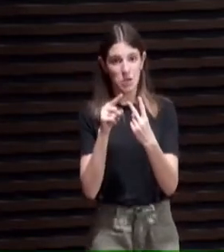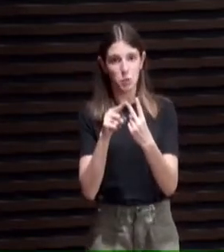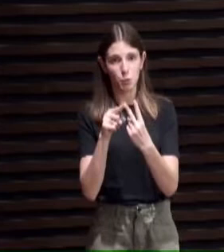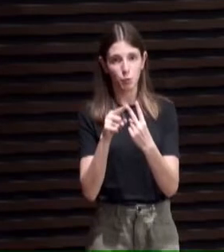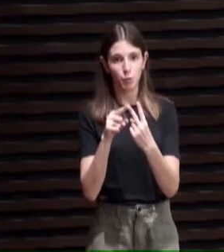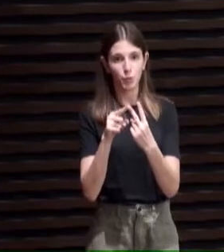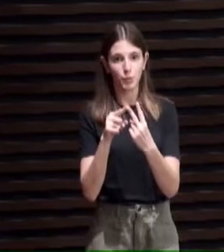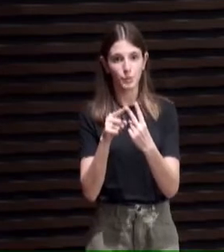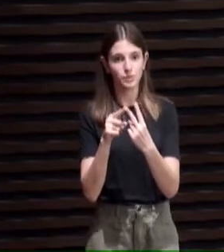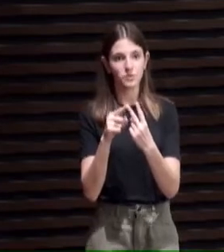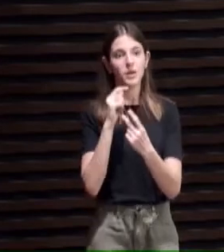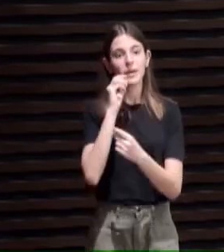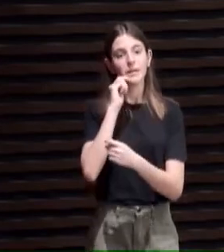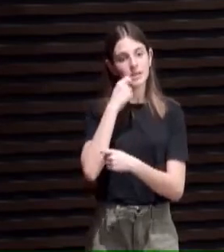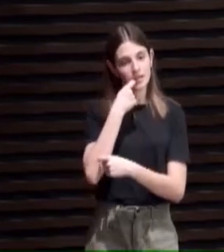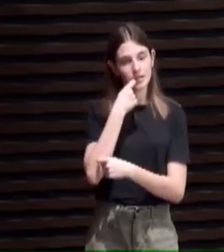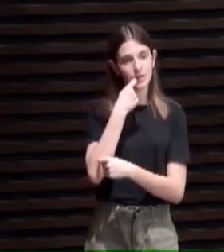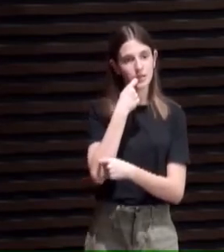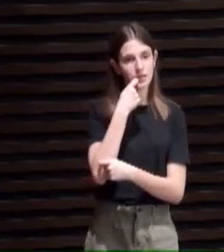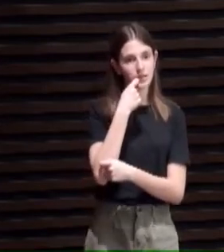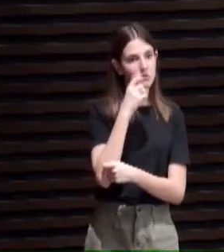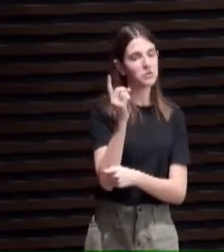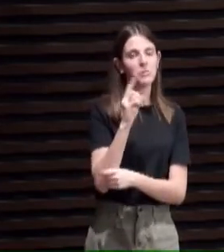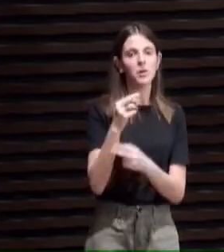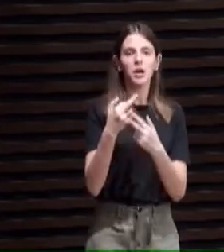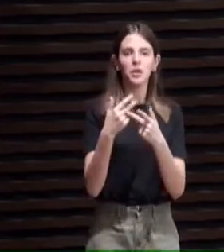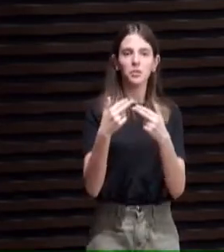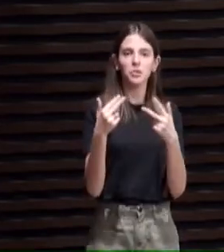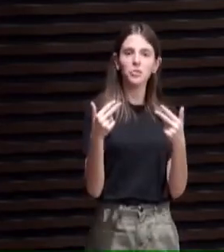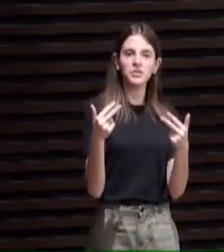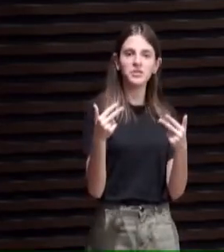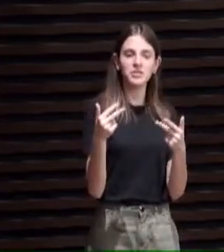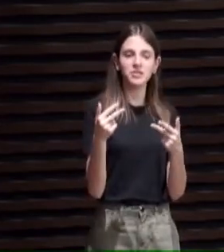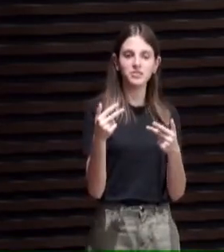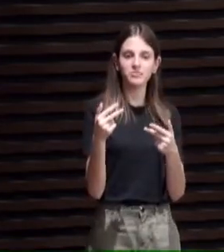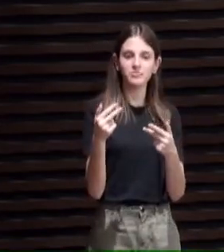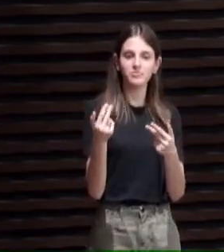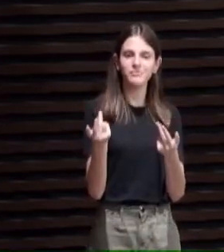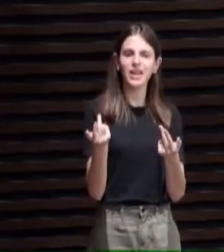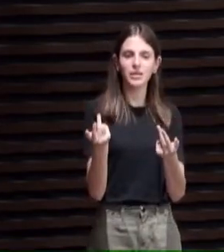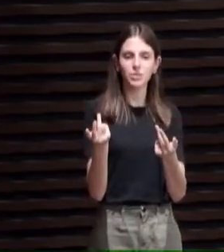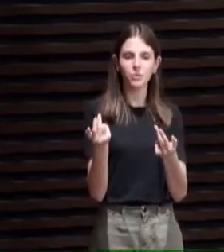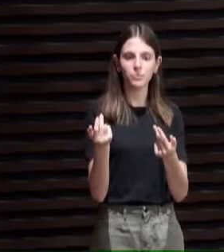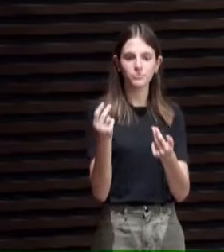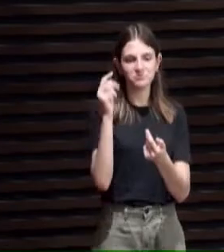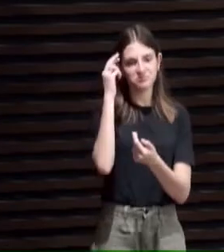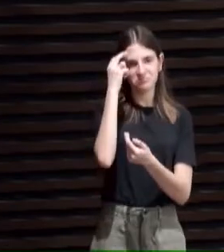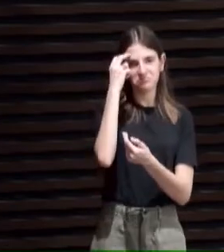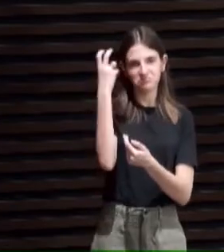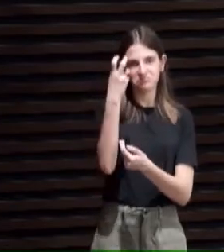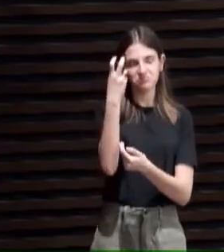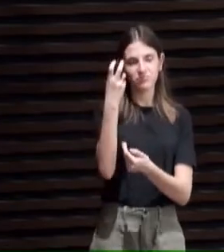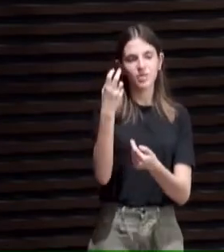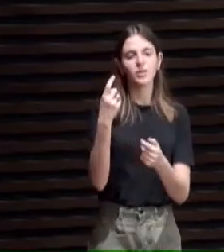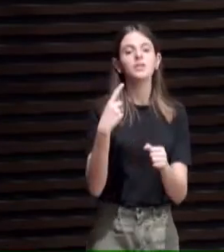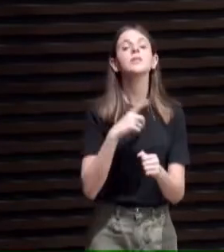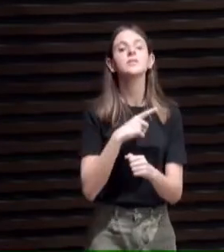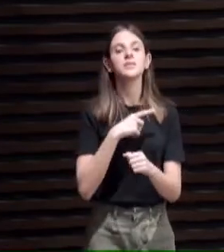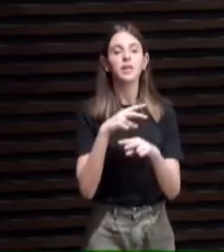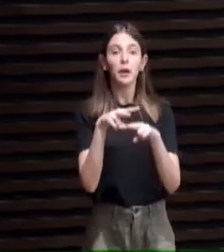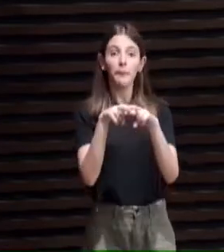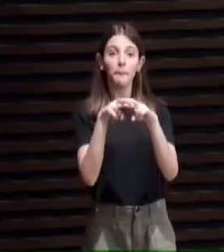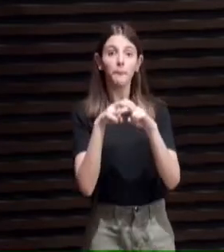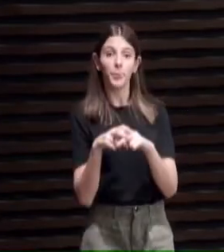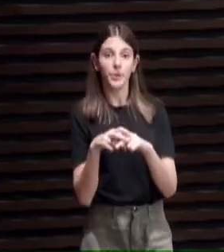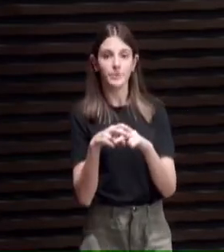da irracionalidade, que é algo irracional. Não, há uma racionalidade, há um enredo, há motivos, há razões,